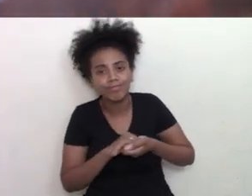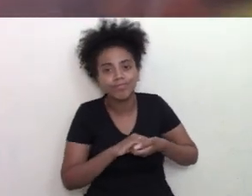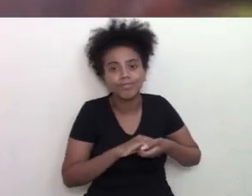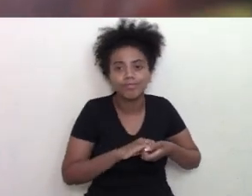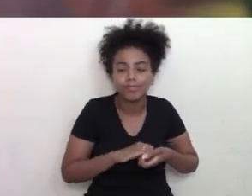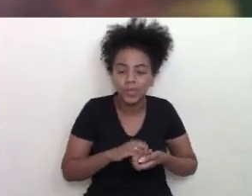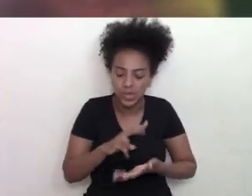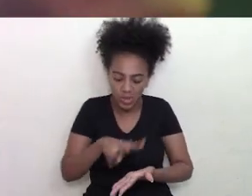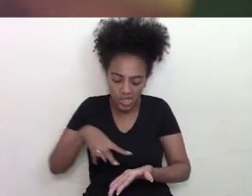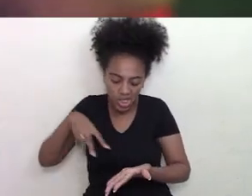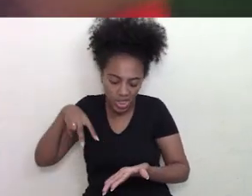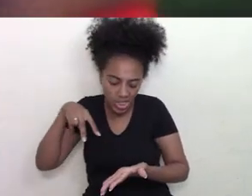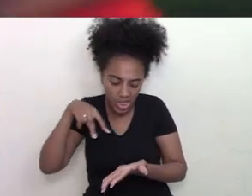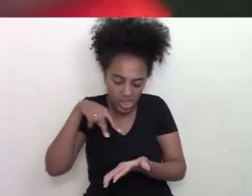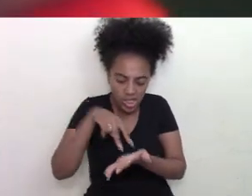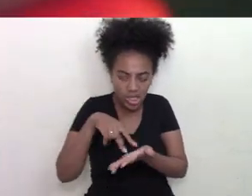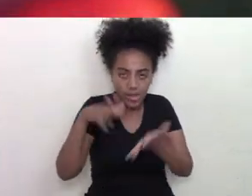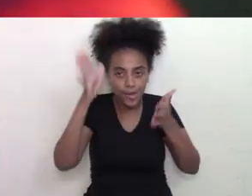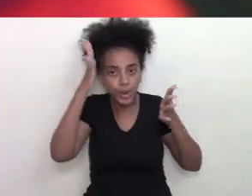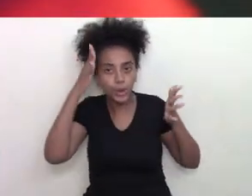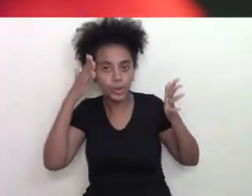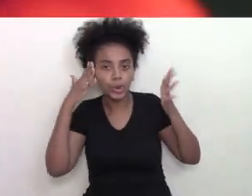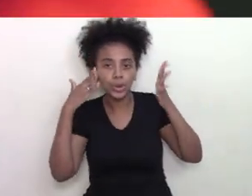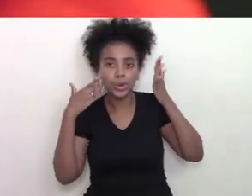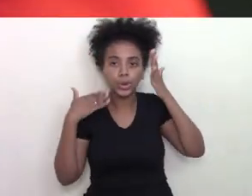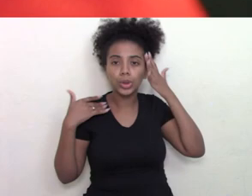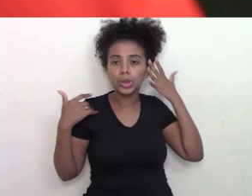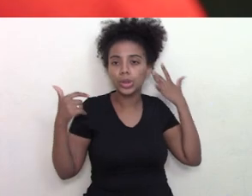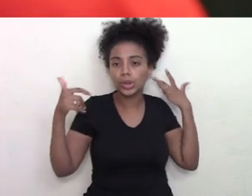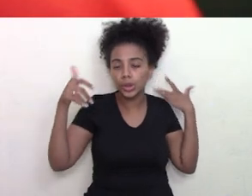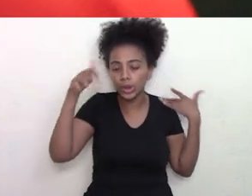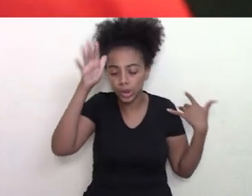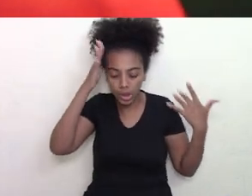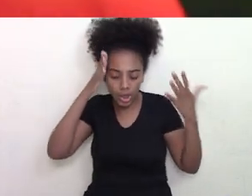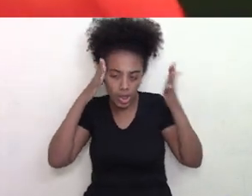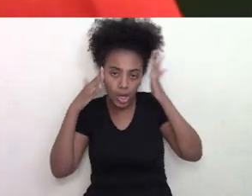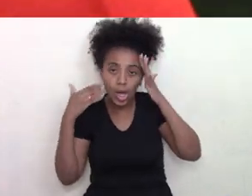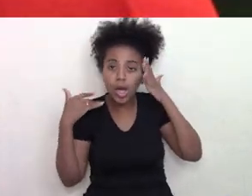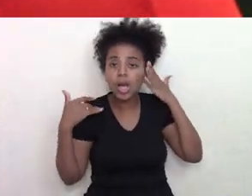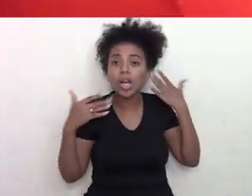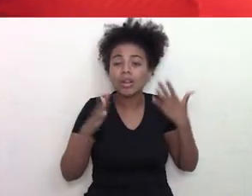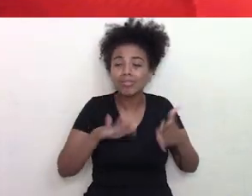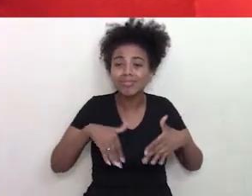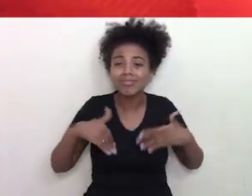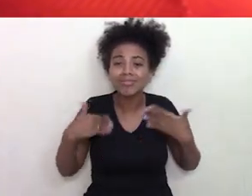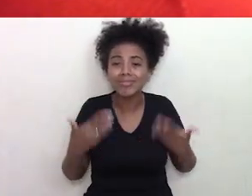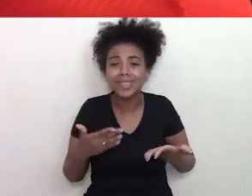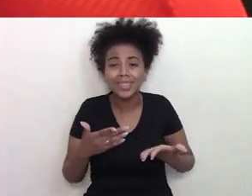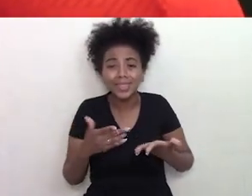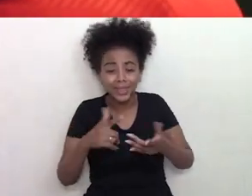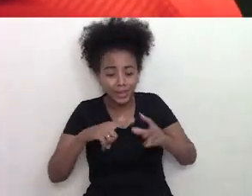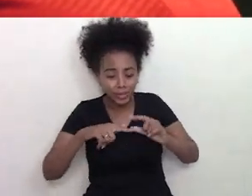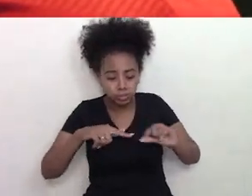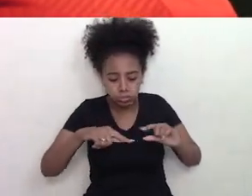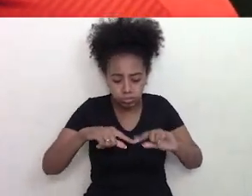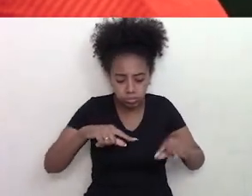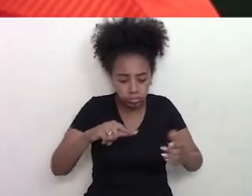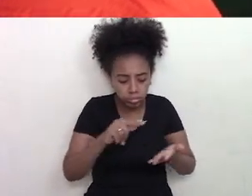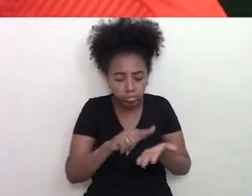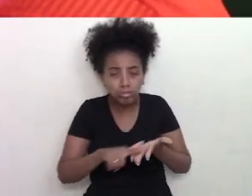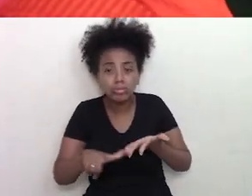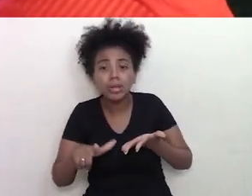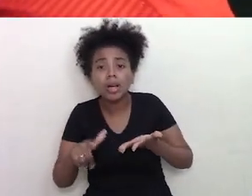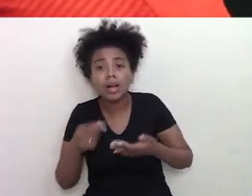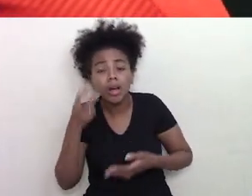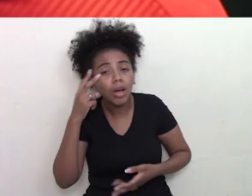Discretamente bate o pé, mexe os cabelos sem parar, pintou as unhas de café,